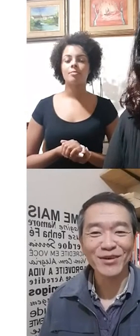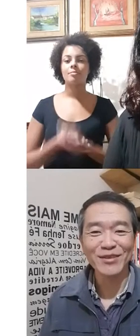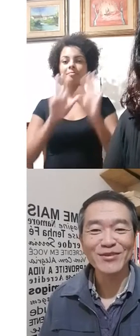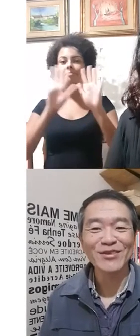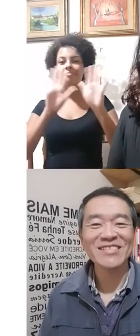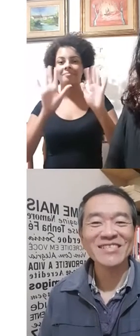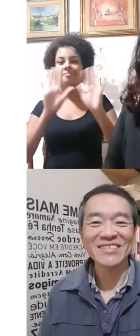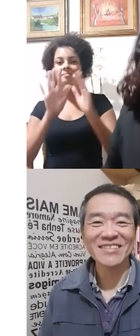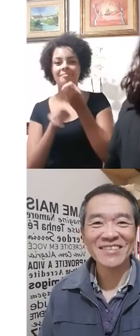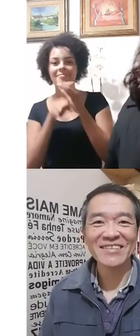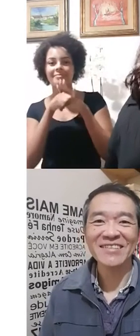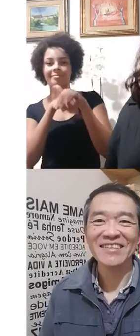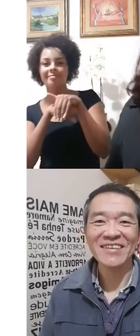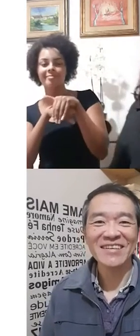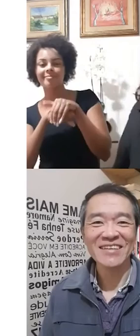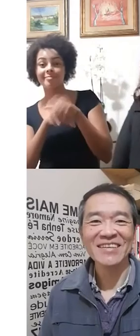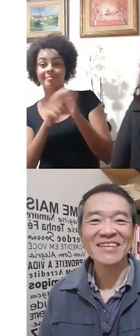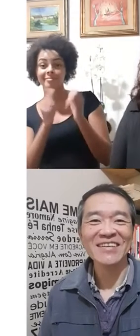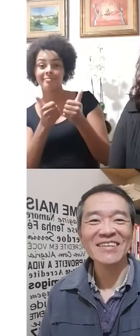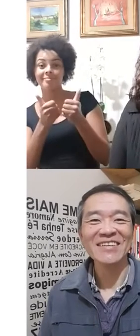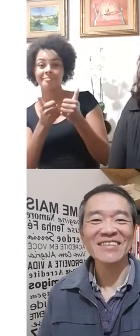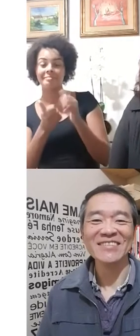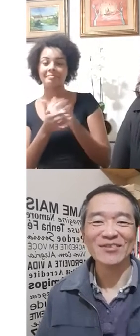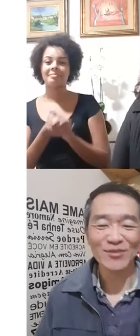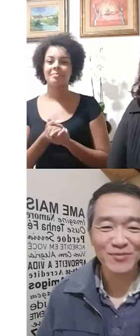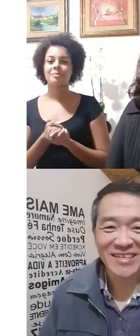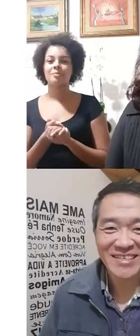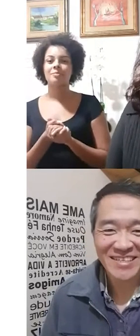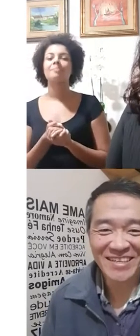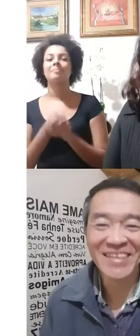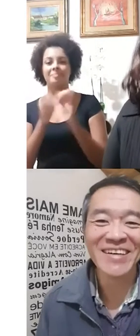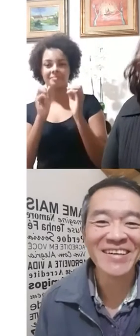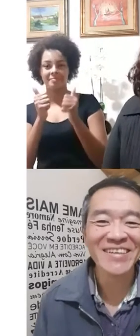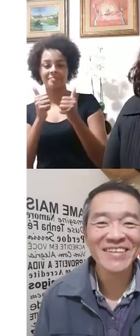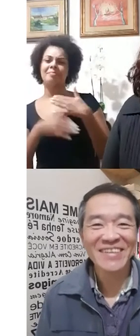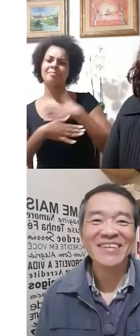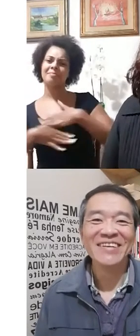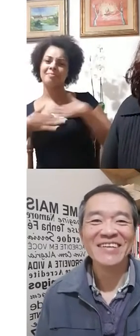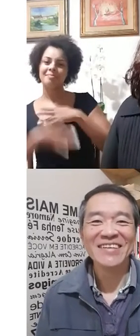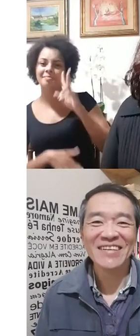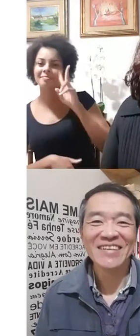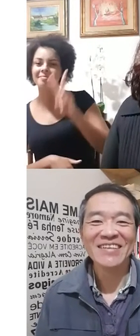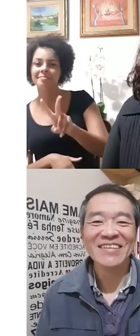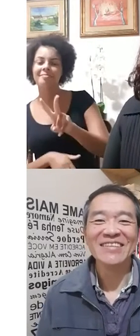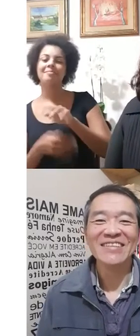Olá, boa noite. Boa noite, tudo bom? Tudo bem? Prazer